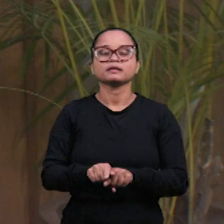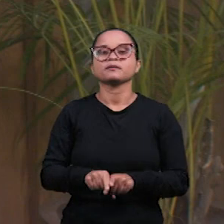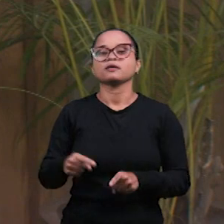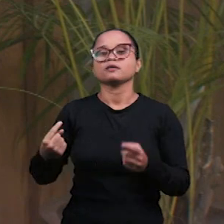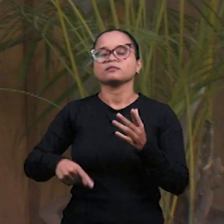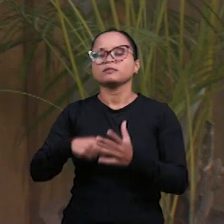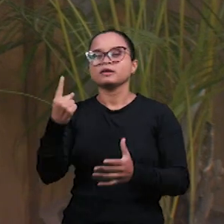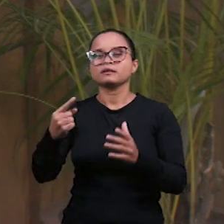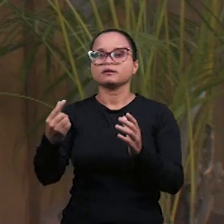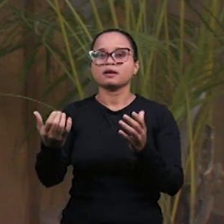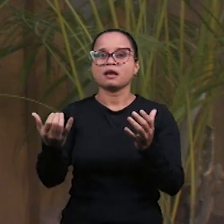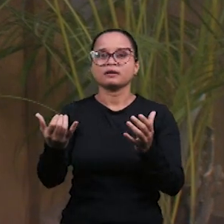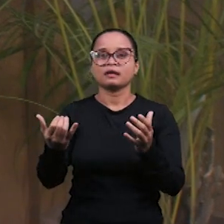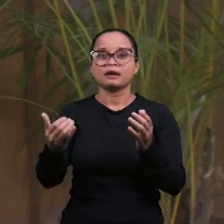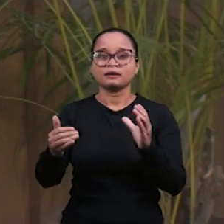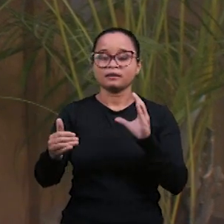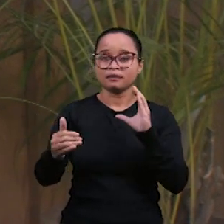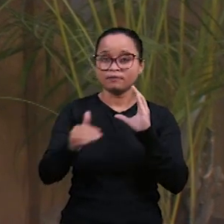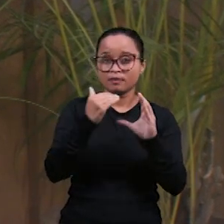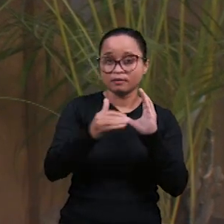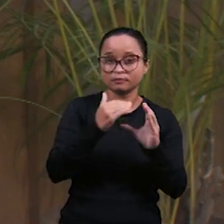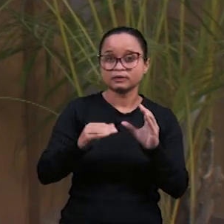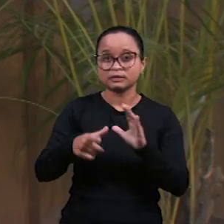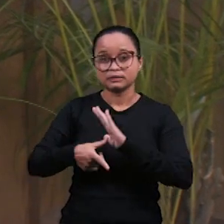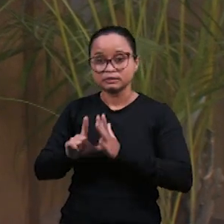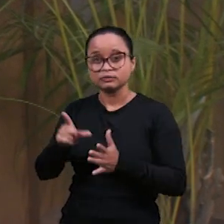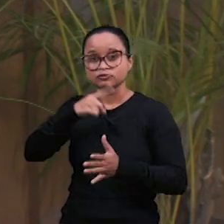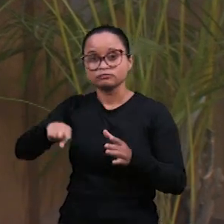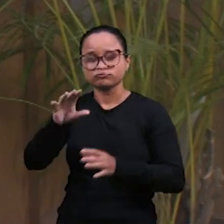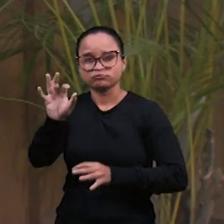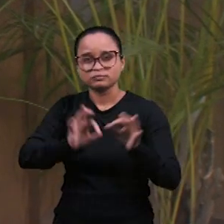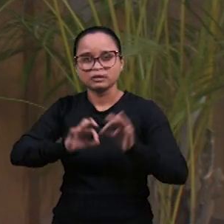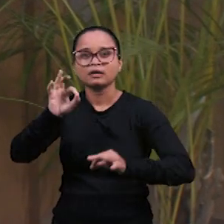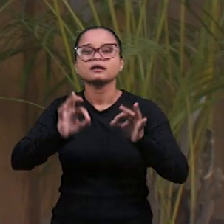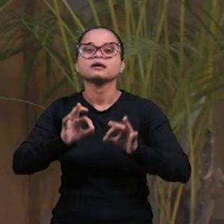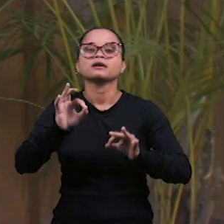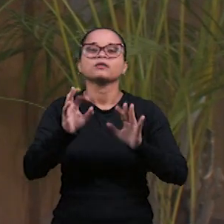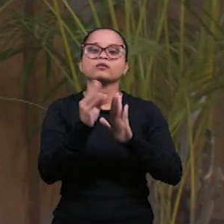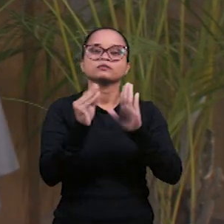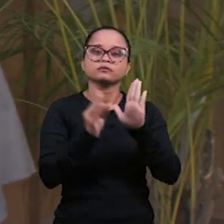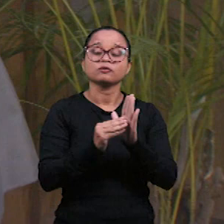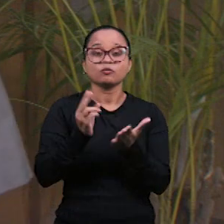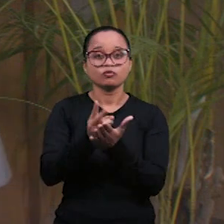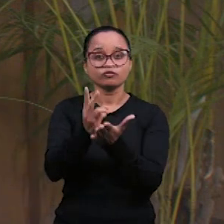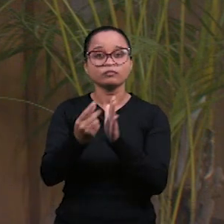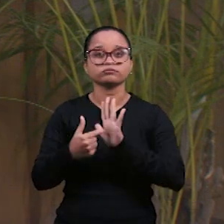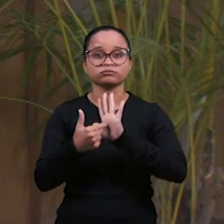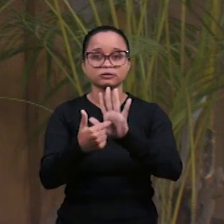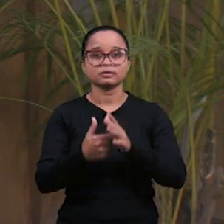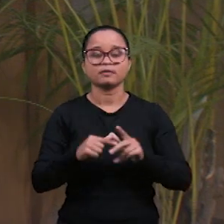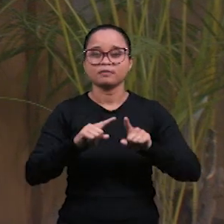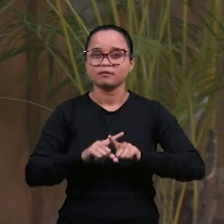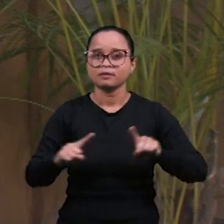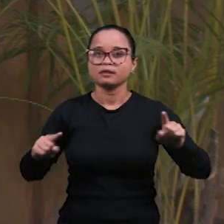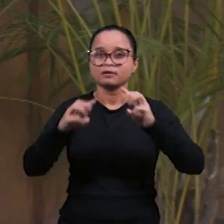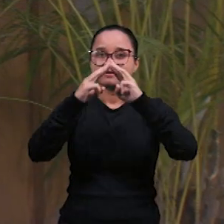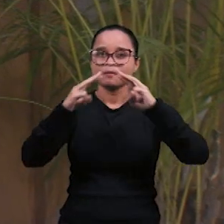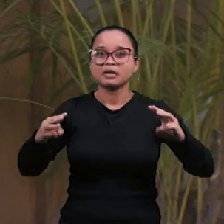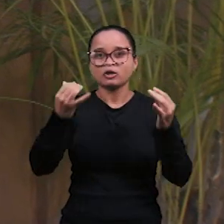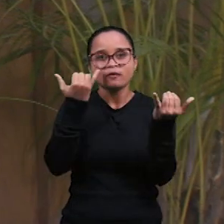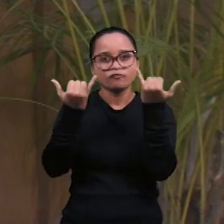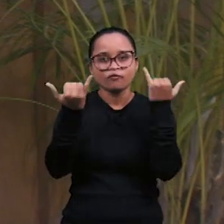né, antes de nós prepararmos esse material, e nós vamos continuar mostrando. Mas nesse Manaim News, nós queremos focar